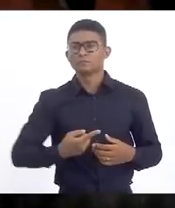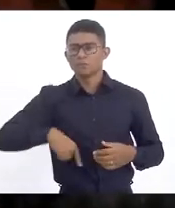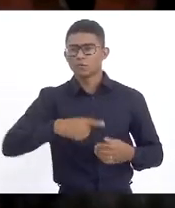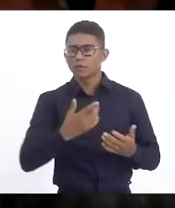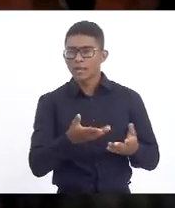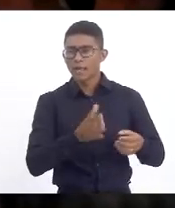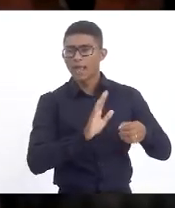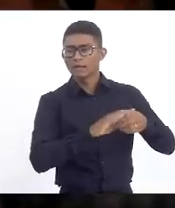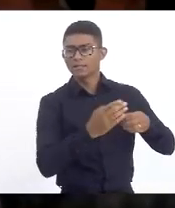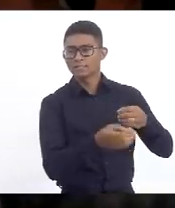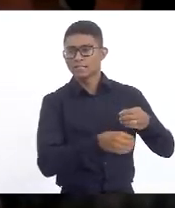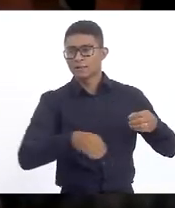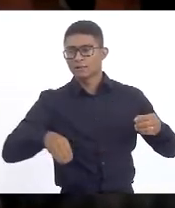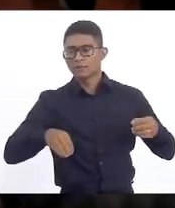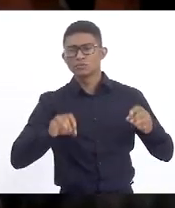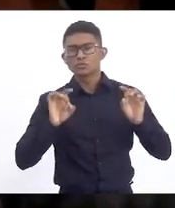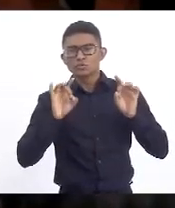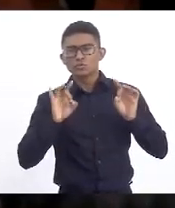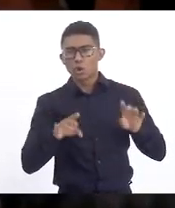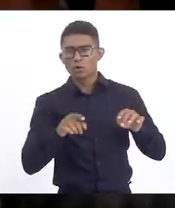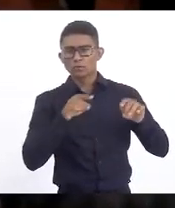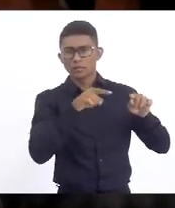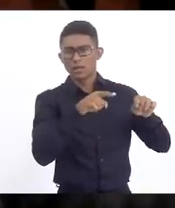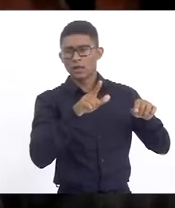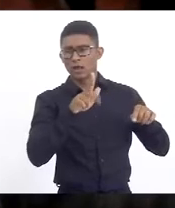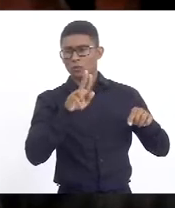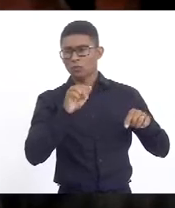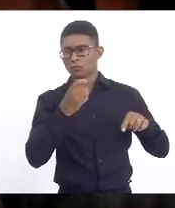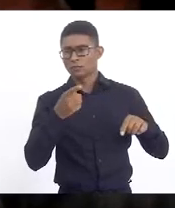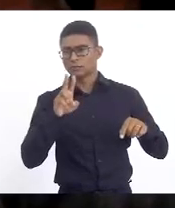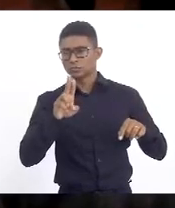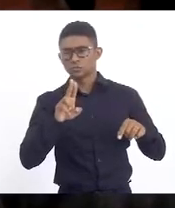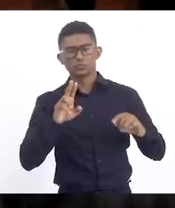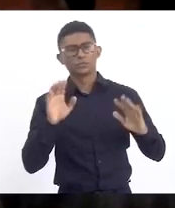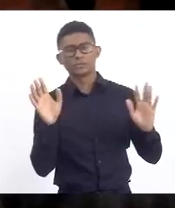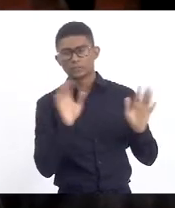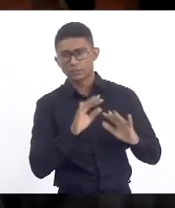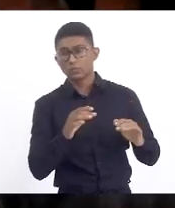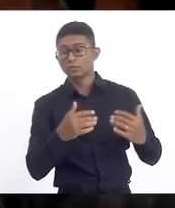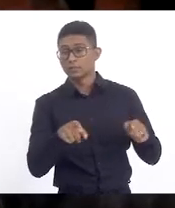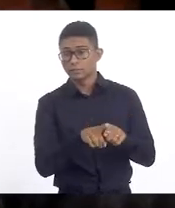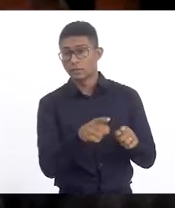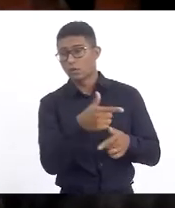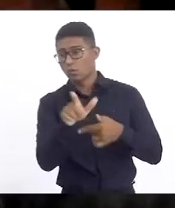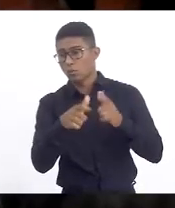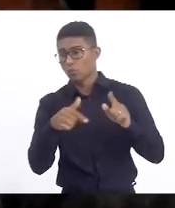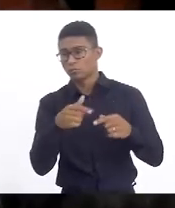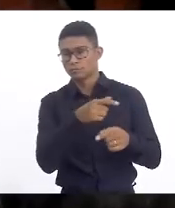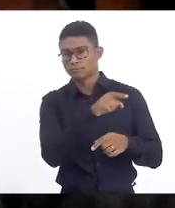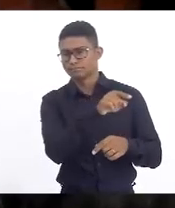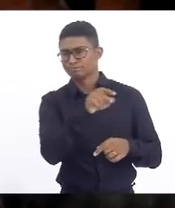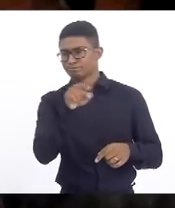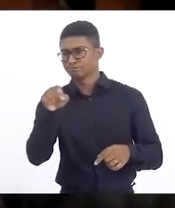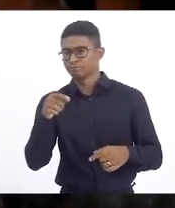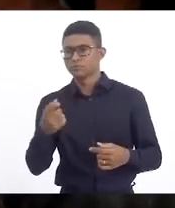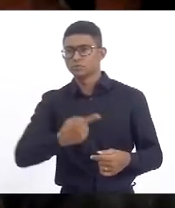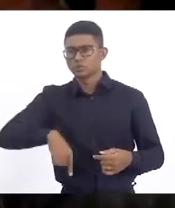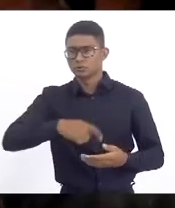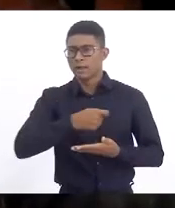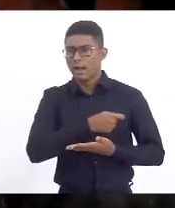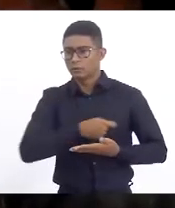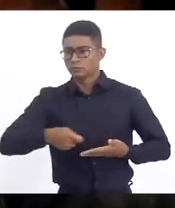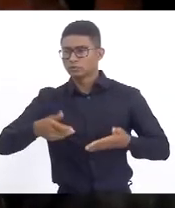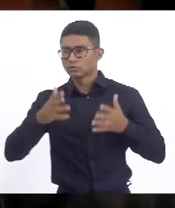não apenas da Itaguandu, mas no desenvolvimento dessa bacia. E anotamos aqui, já vamos entrar em